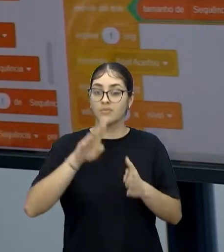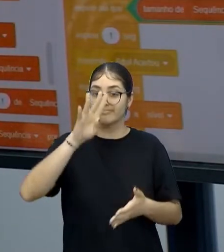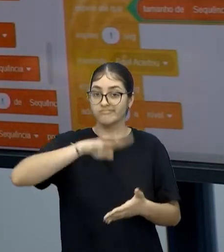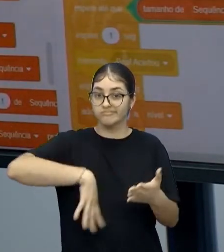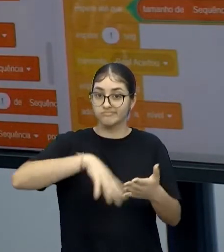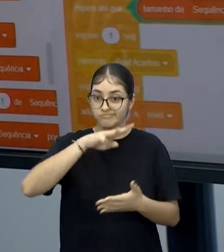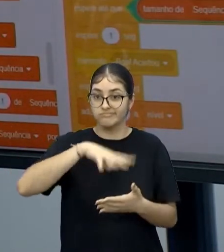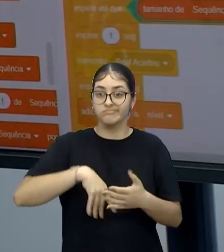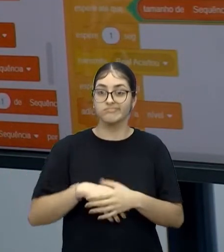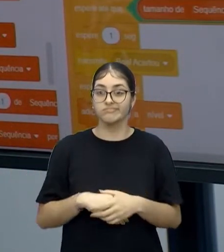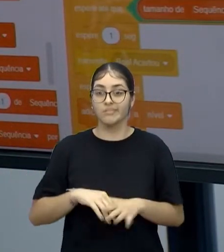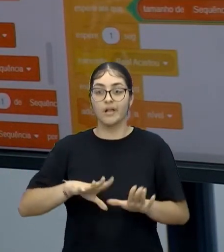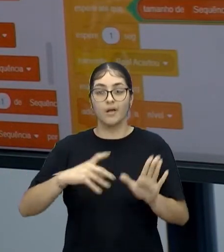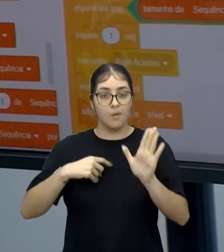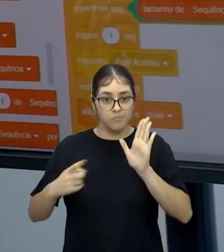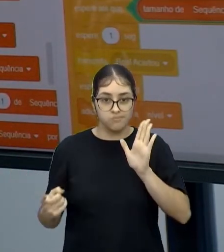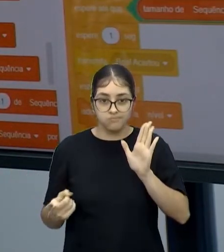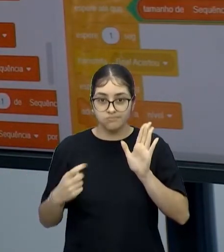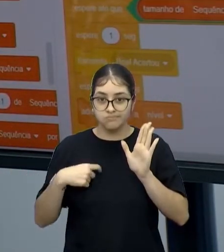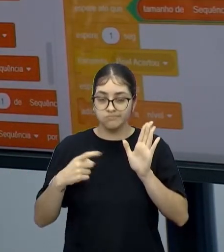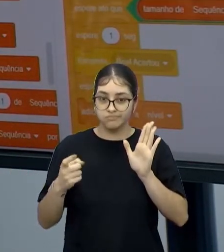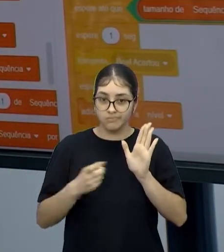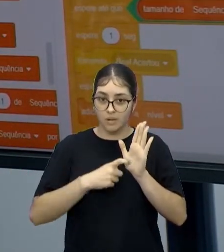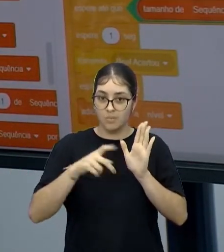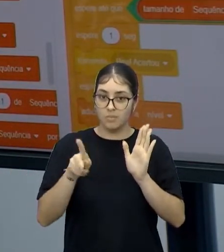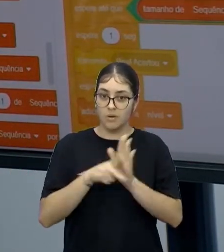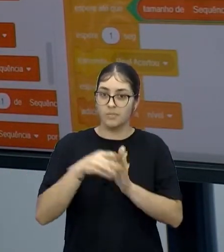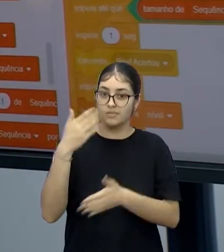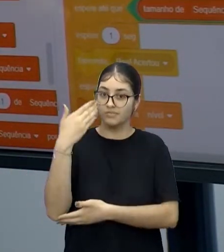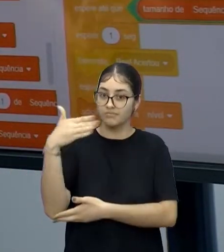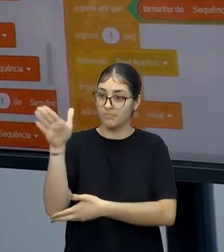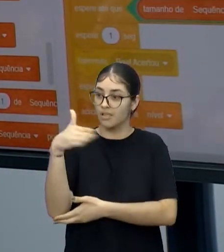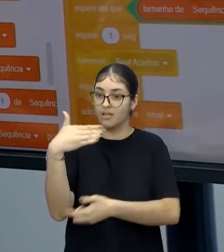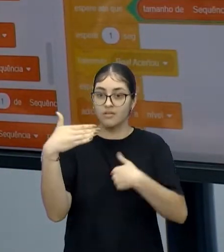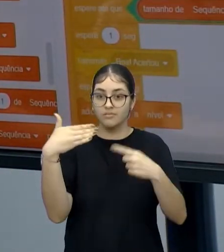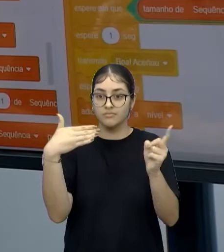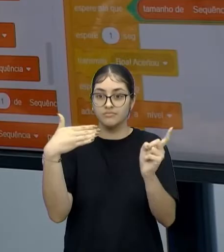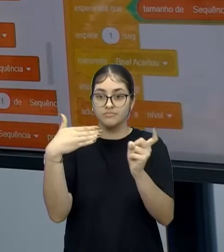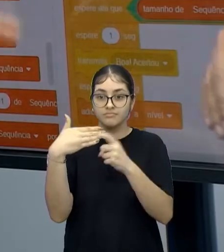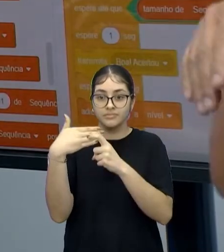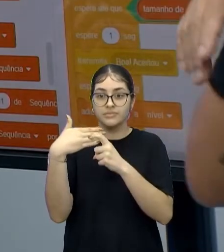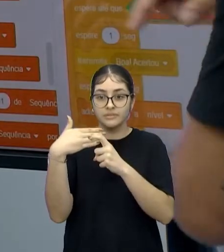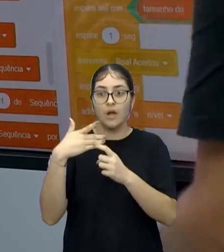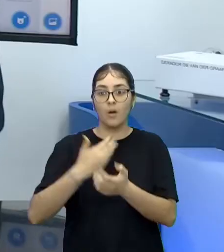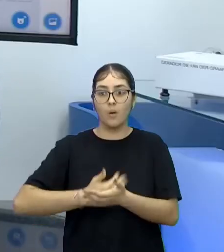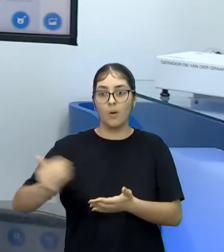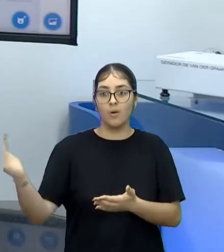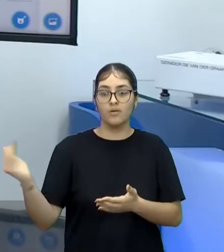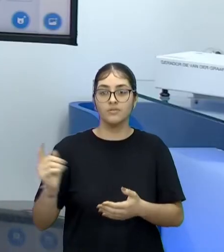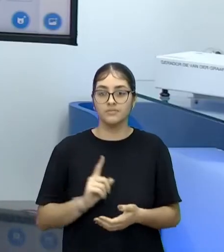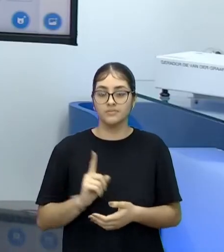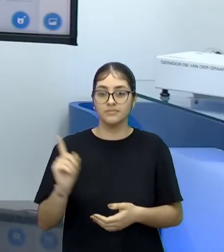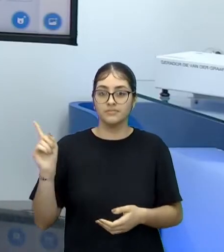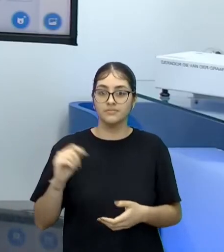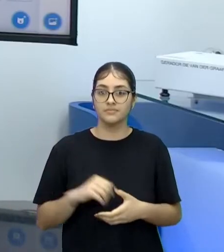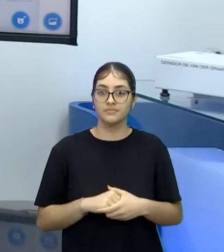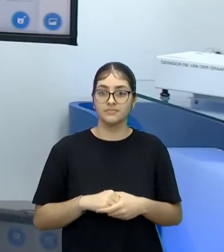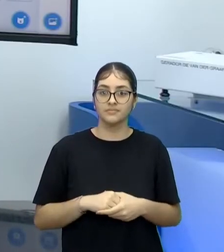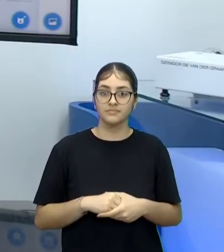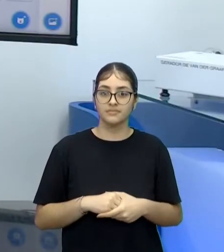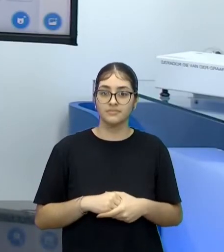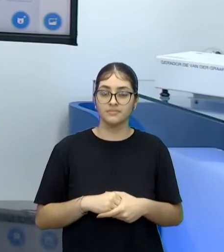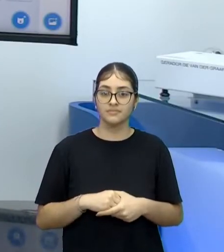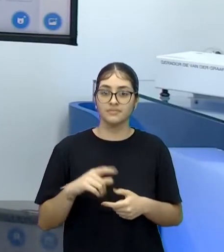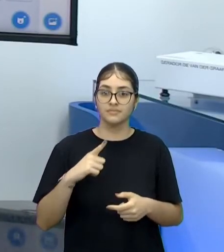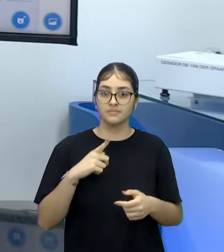programação. Quando eu clicar neste símbolo, vai começar. Exato. E aí eu preciso pôr esse comando, olha lá. É o que você colocou.